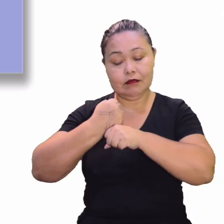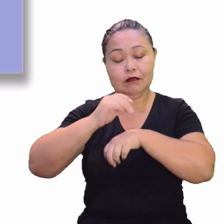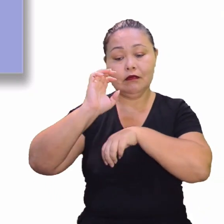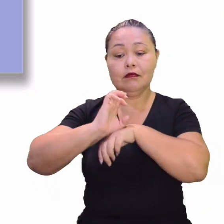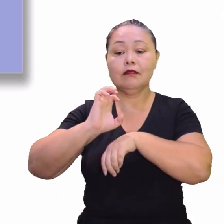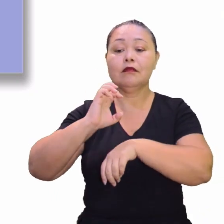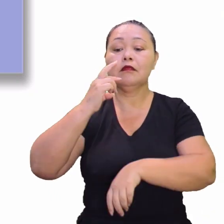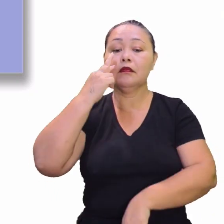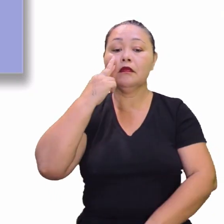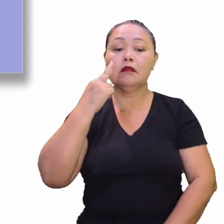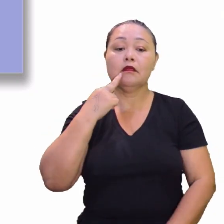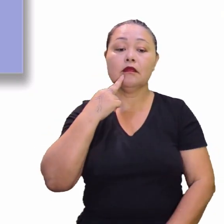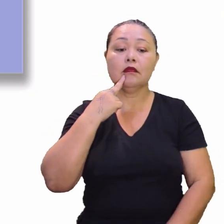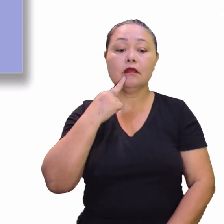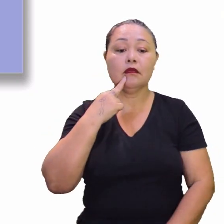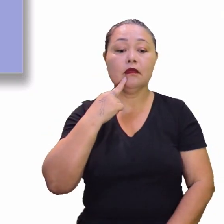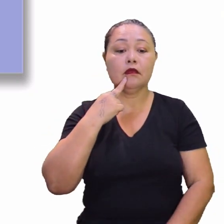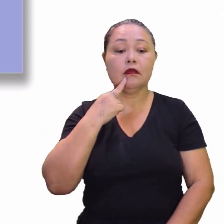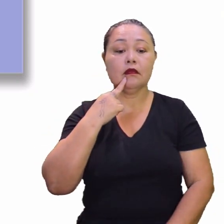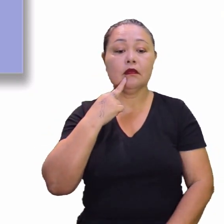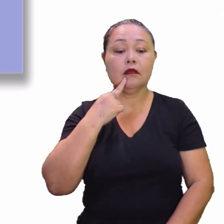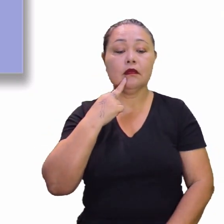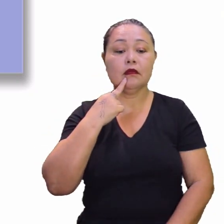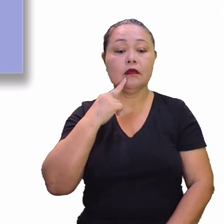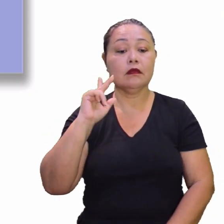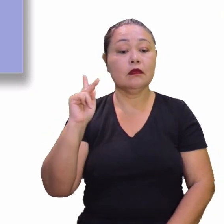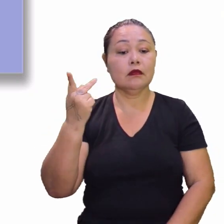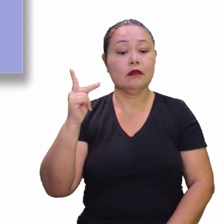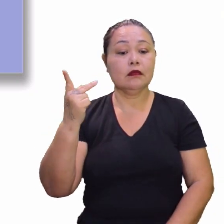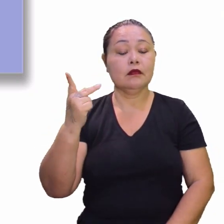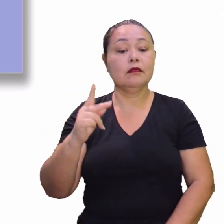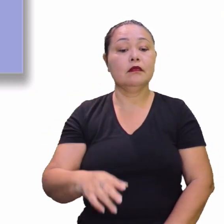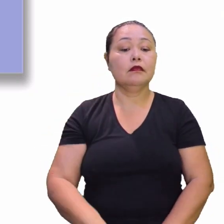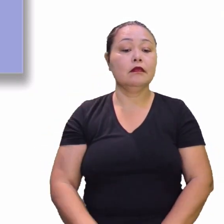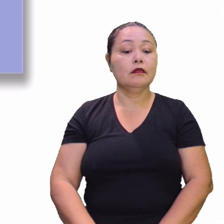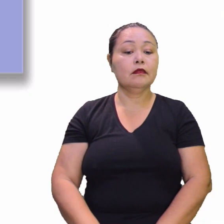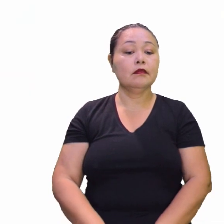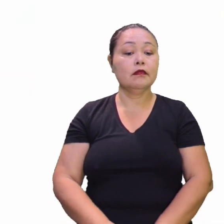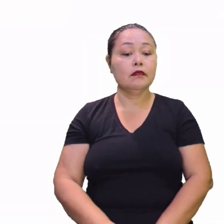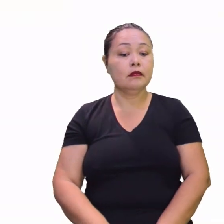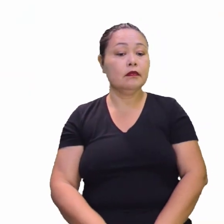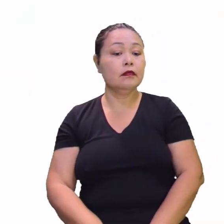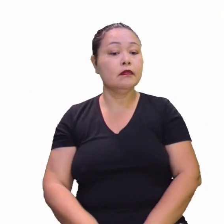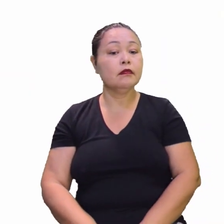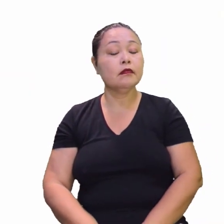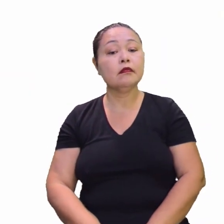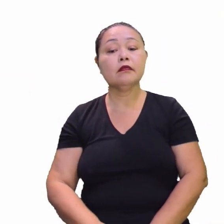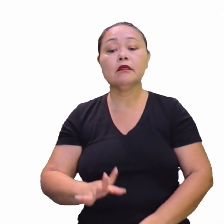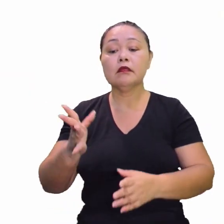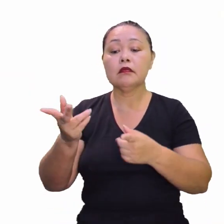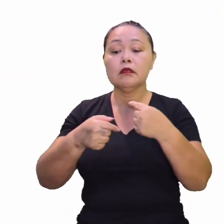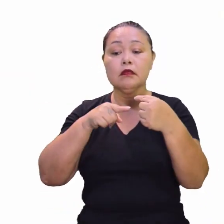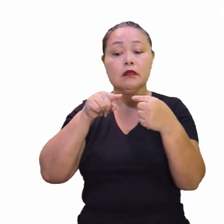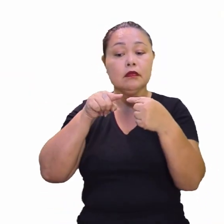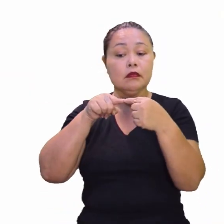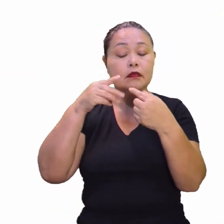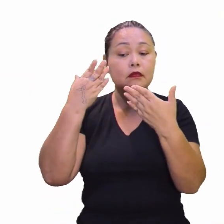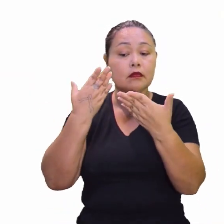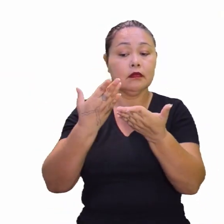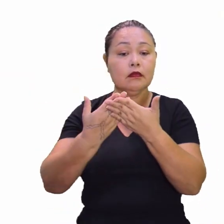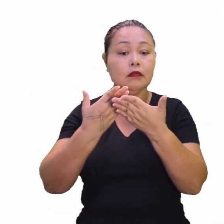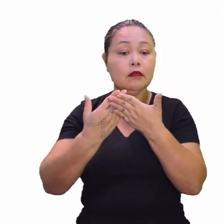no estado de Rondônia. Usina hidrelétrica, um H aqui. Muito bem. Vamos lá. Habilidade da